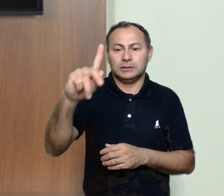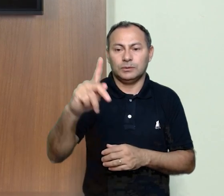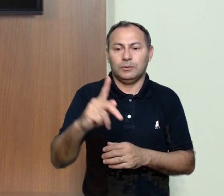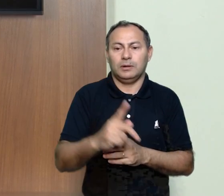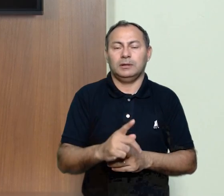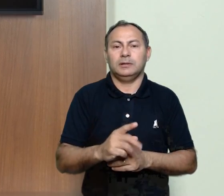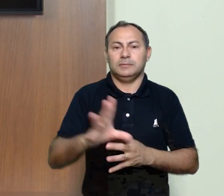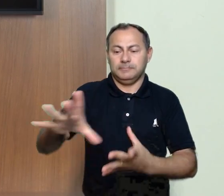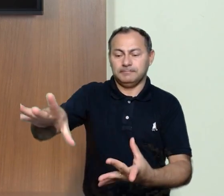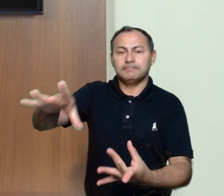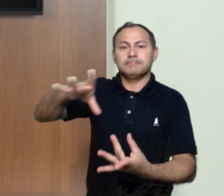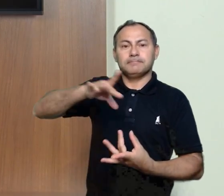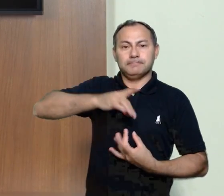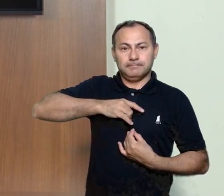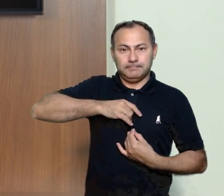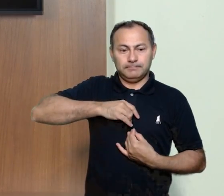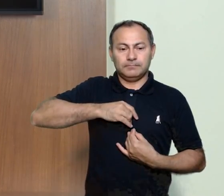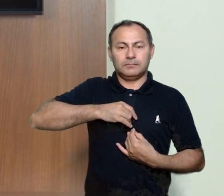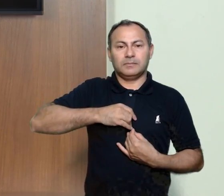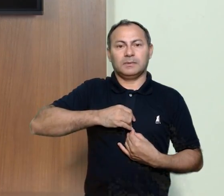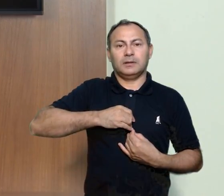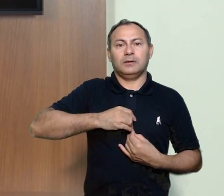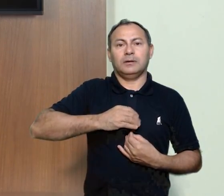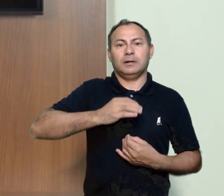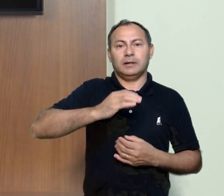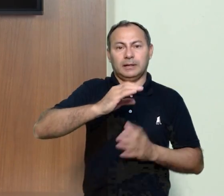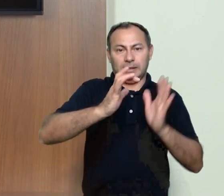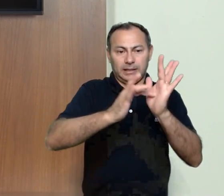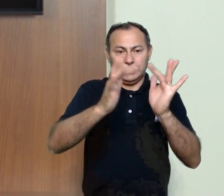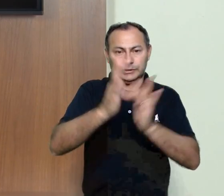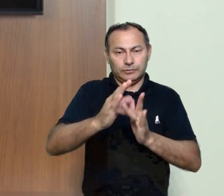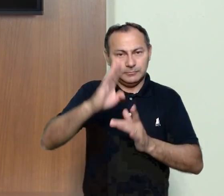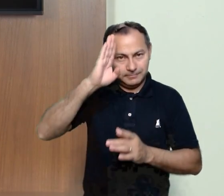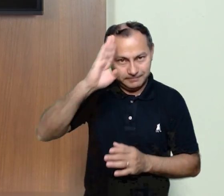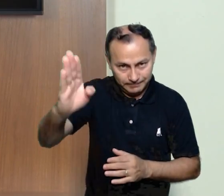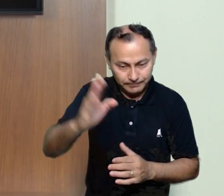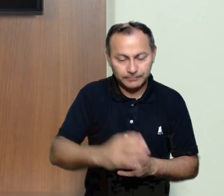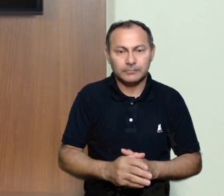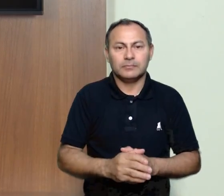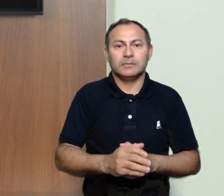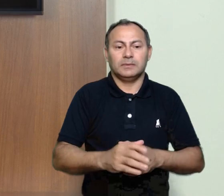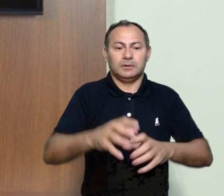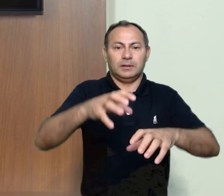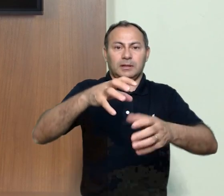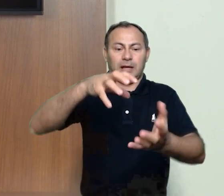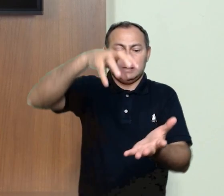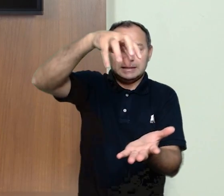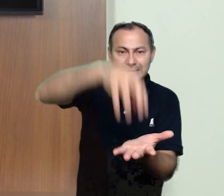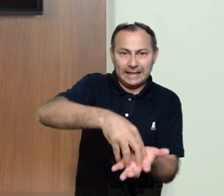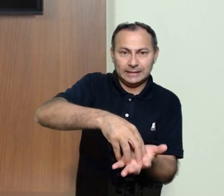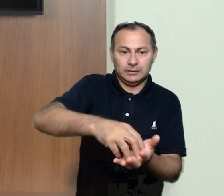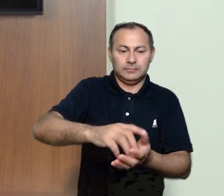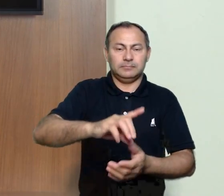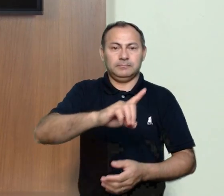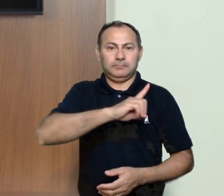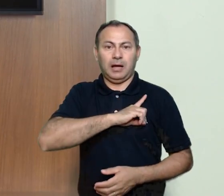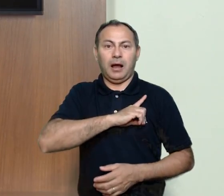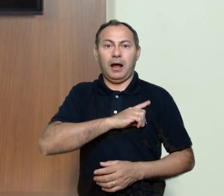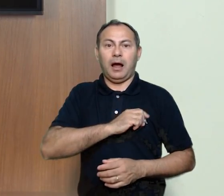sua espiritualidade cristocêntrica. Na sede da delegação